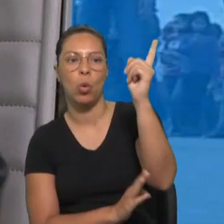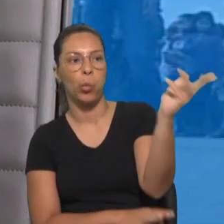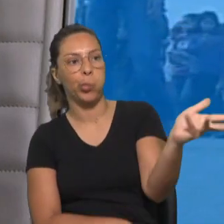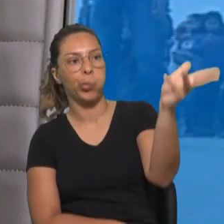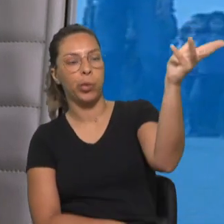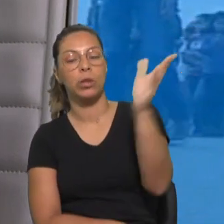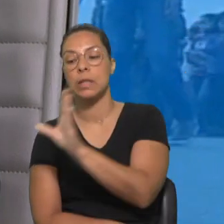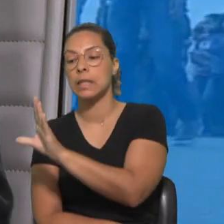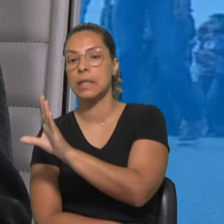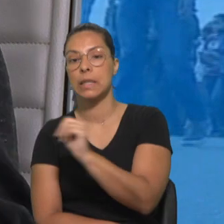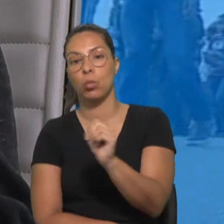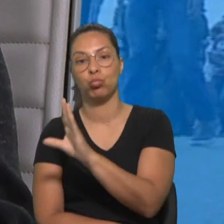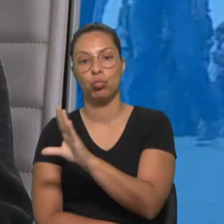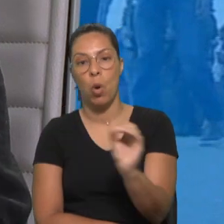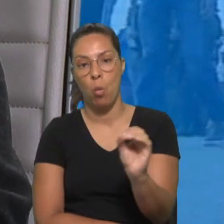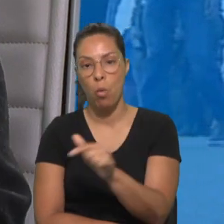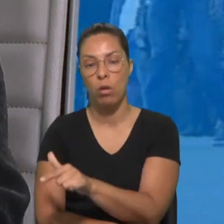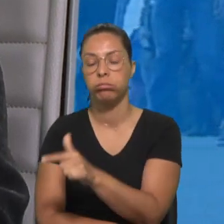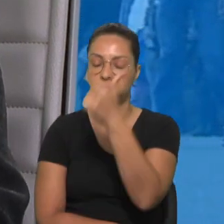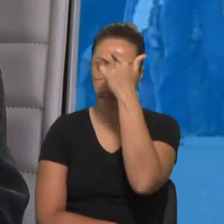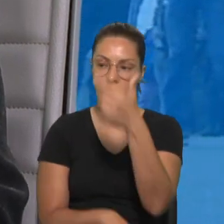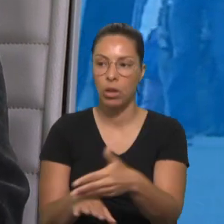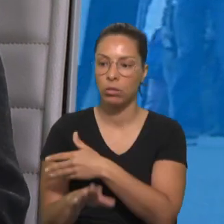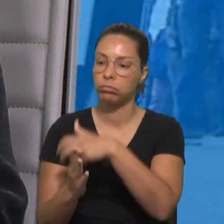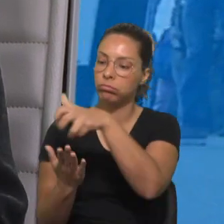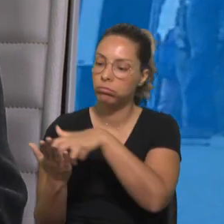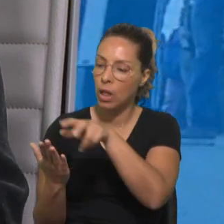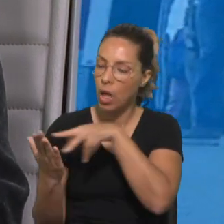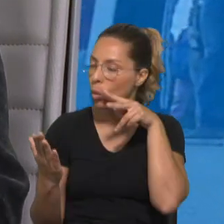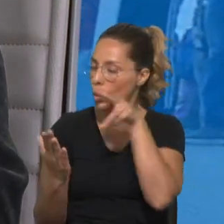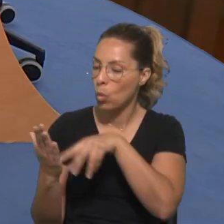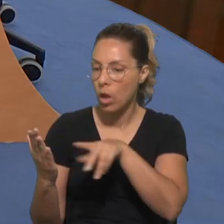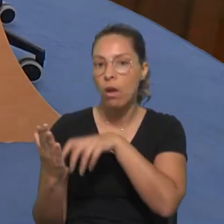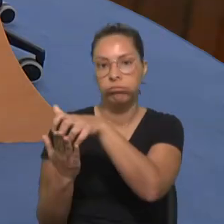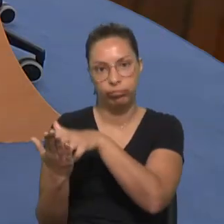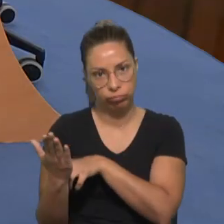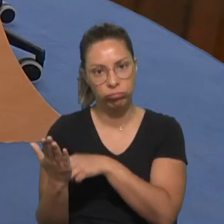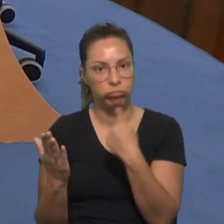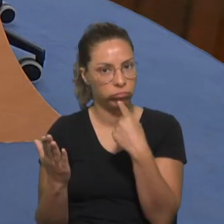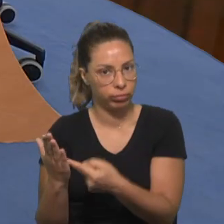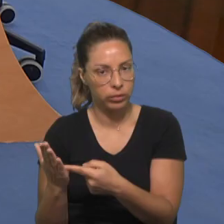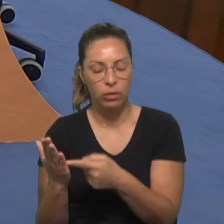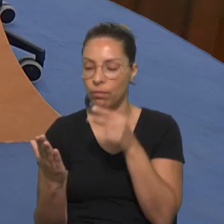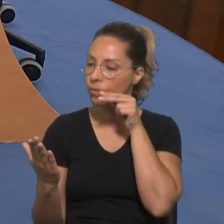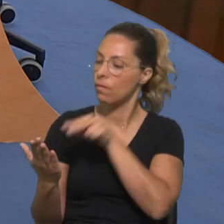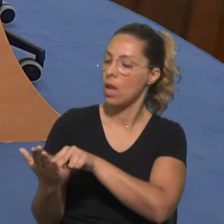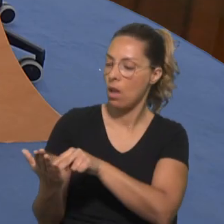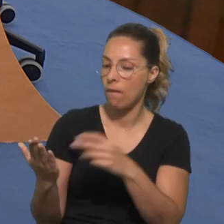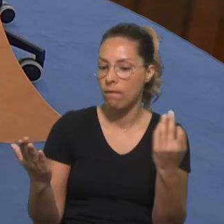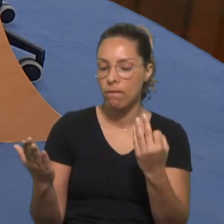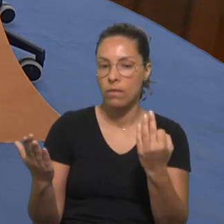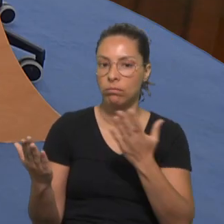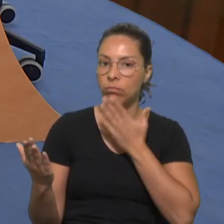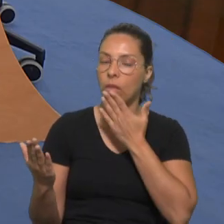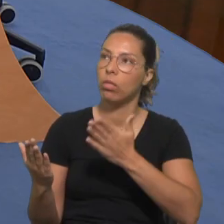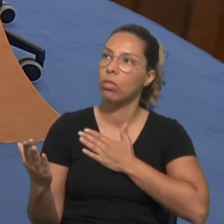antevê na sua leitura do apocalíptica, no sentido de antever a recompensa e